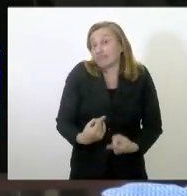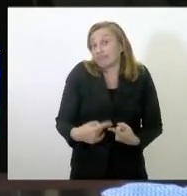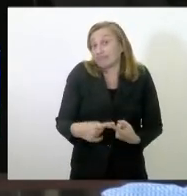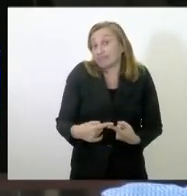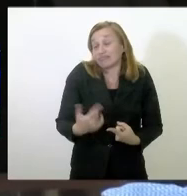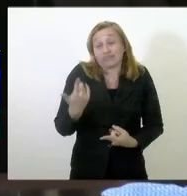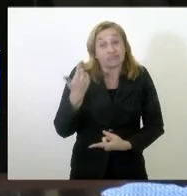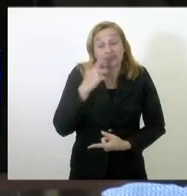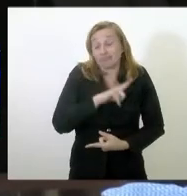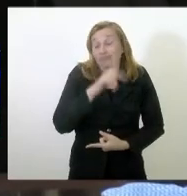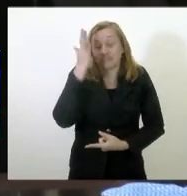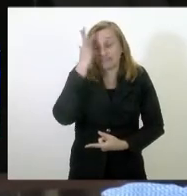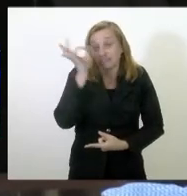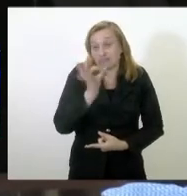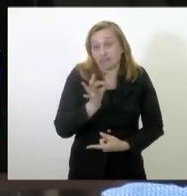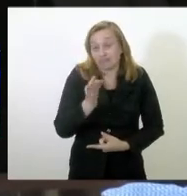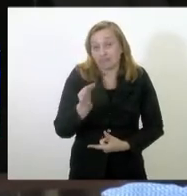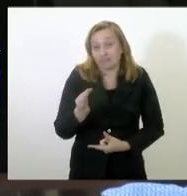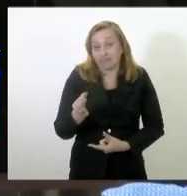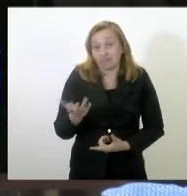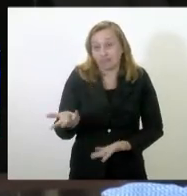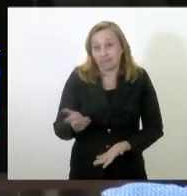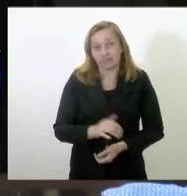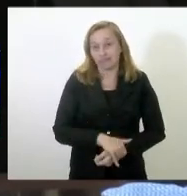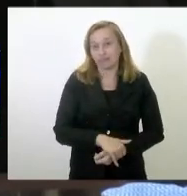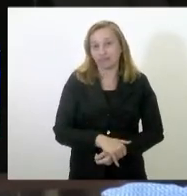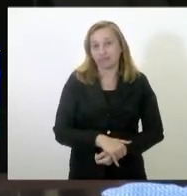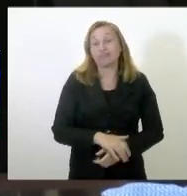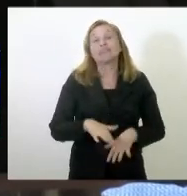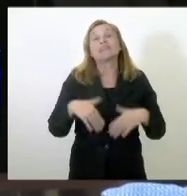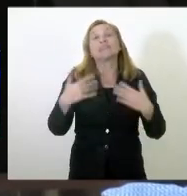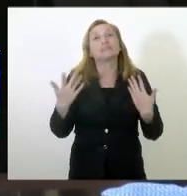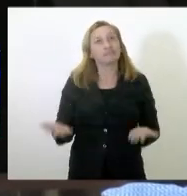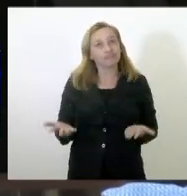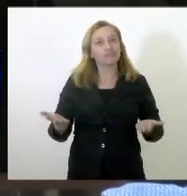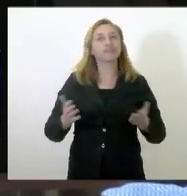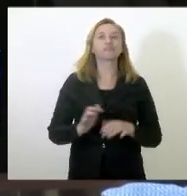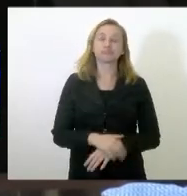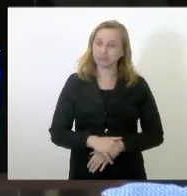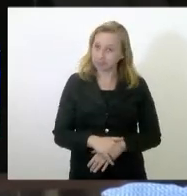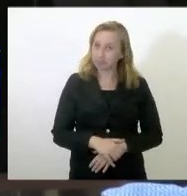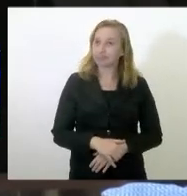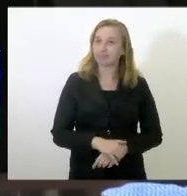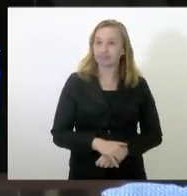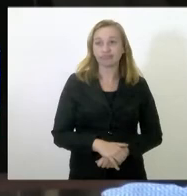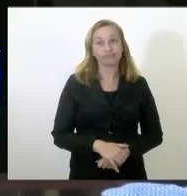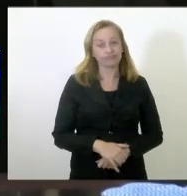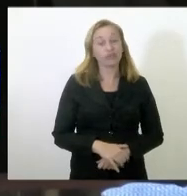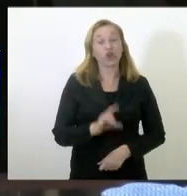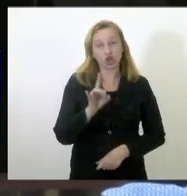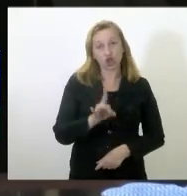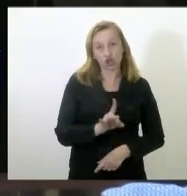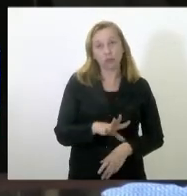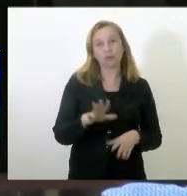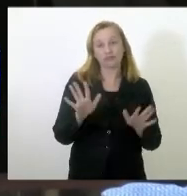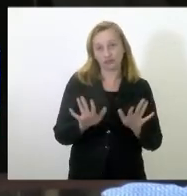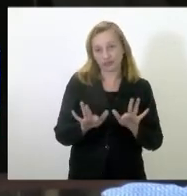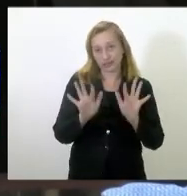não conseguiu entender que história é essa. Então, além do mais, só para